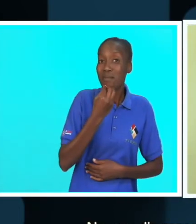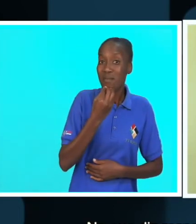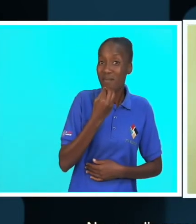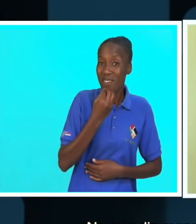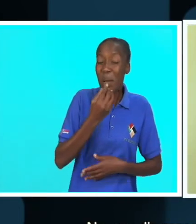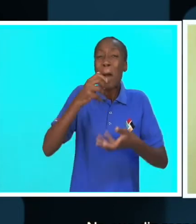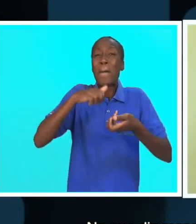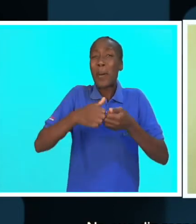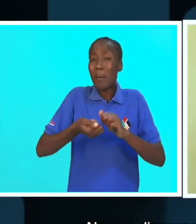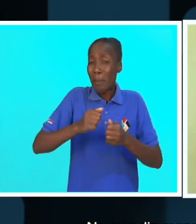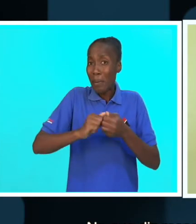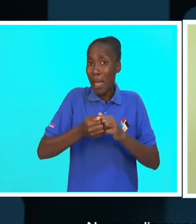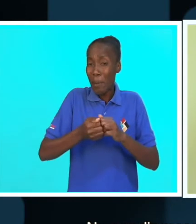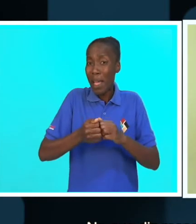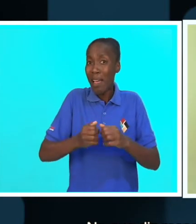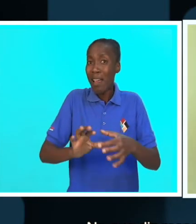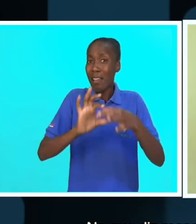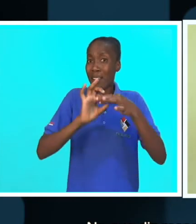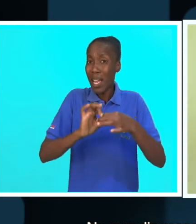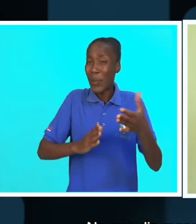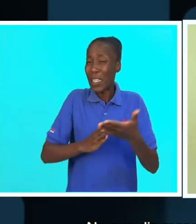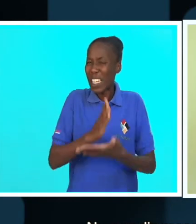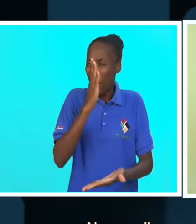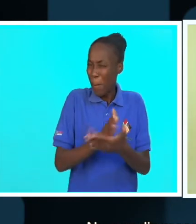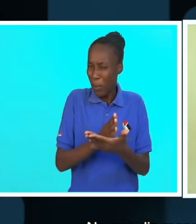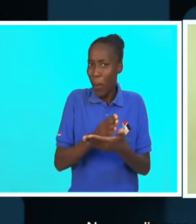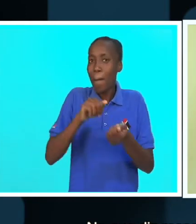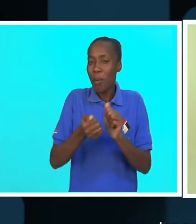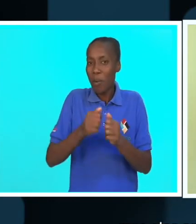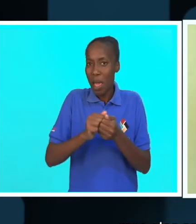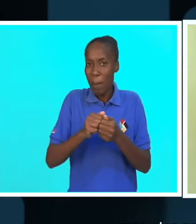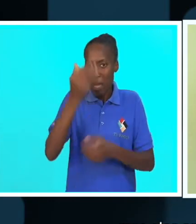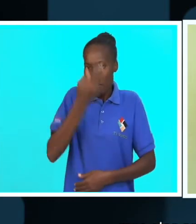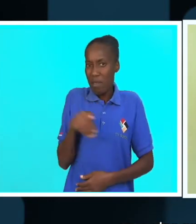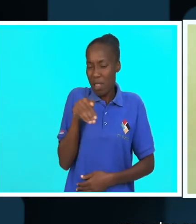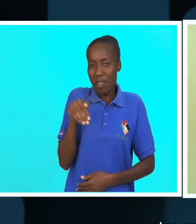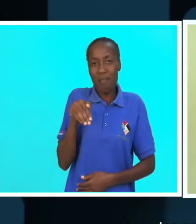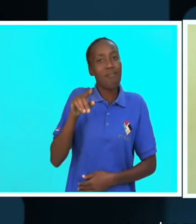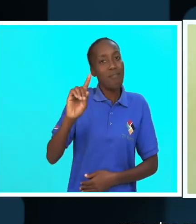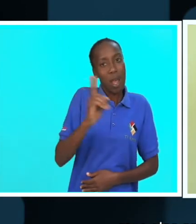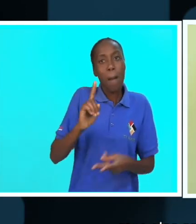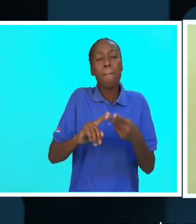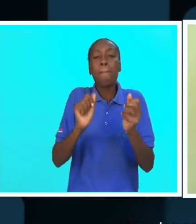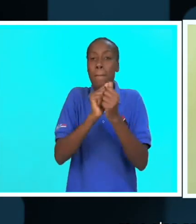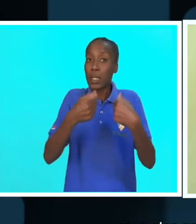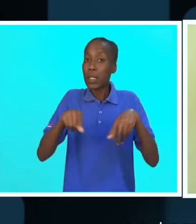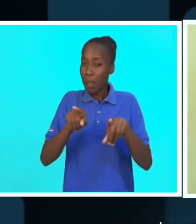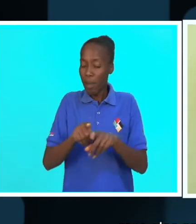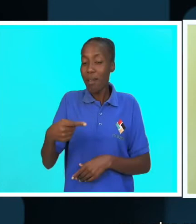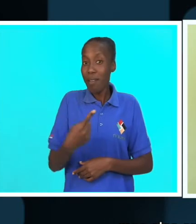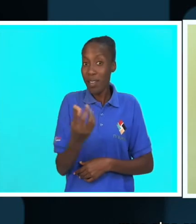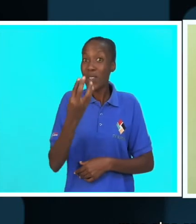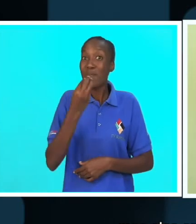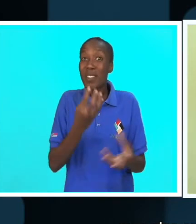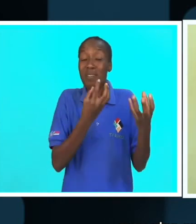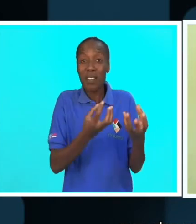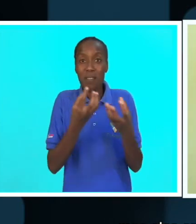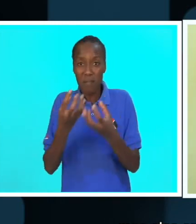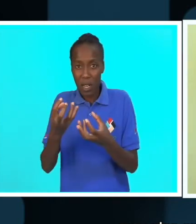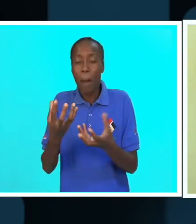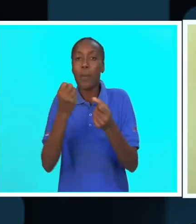diretamente ligados ao surgimento de uma paralisia, mas eles contribuem em grande medida para o surgimento